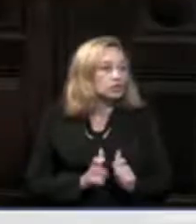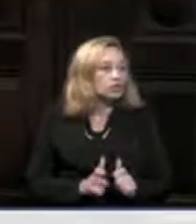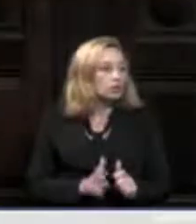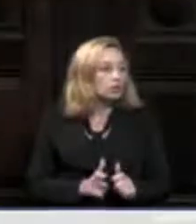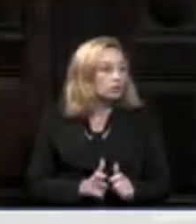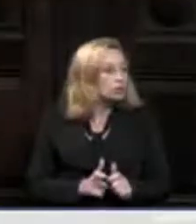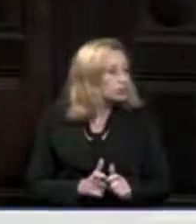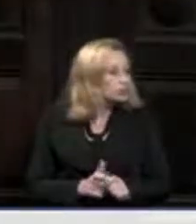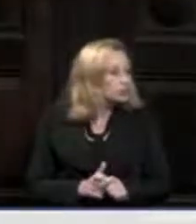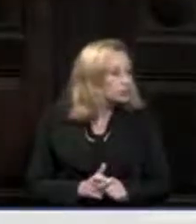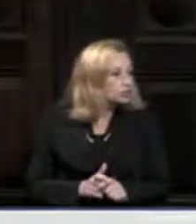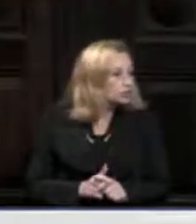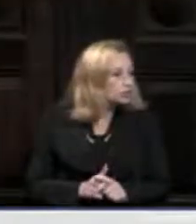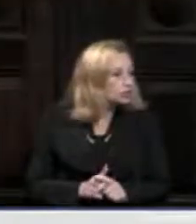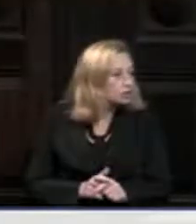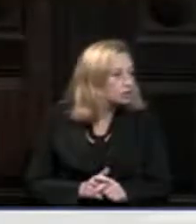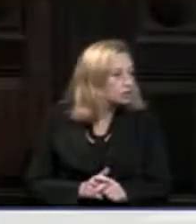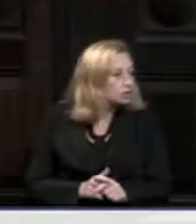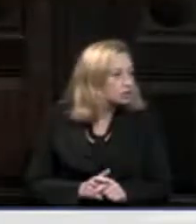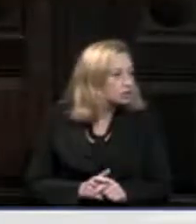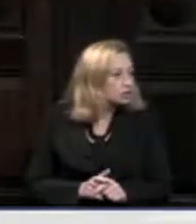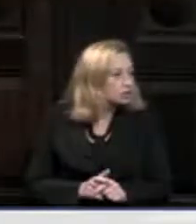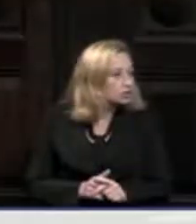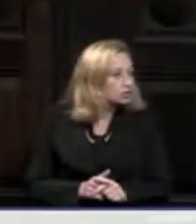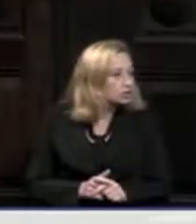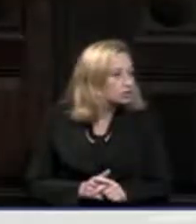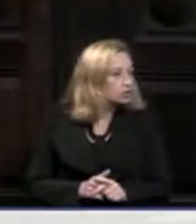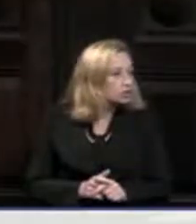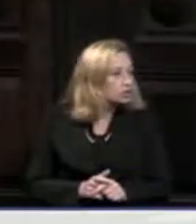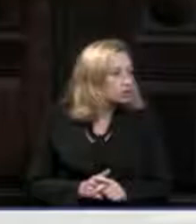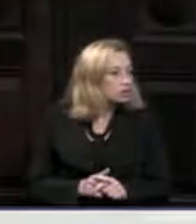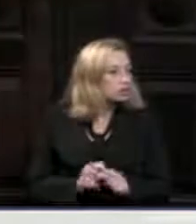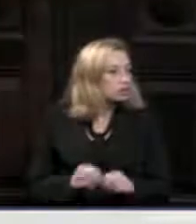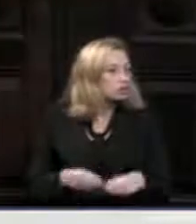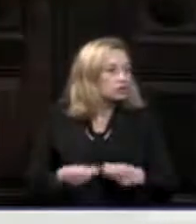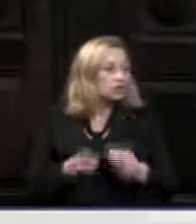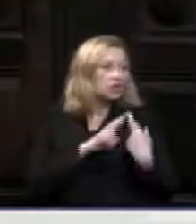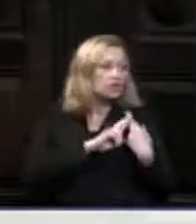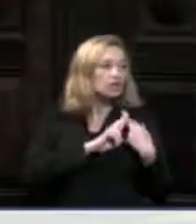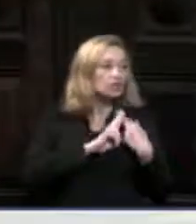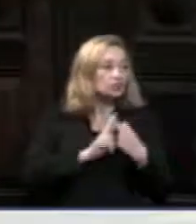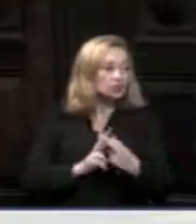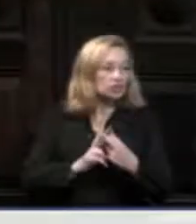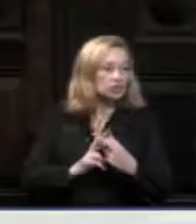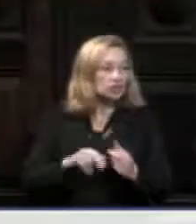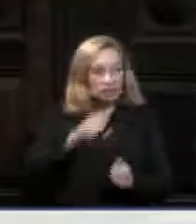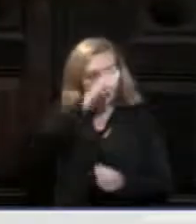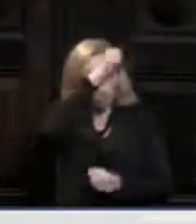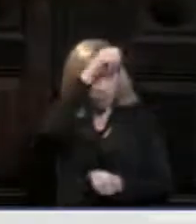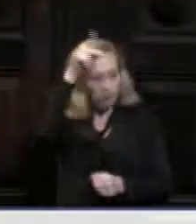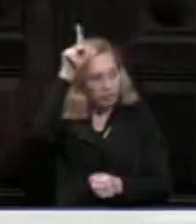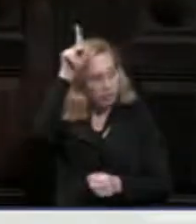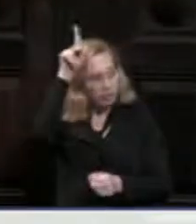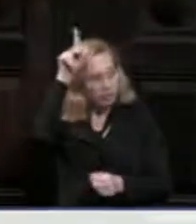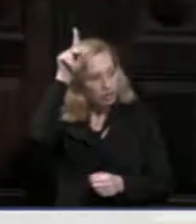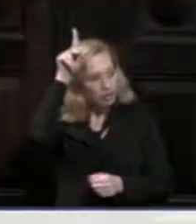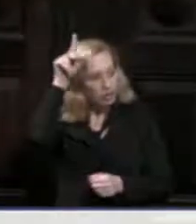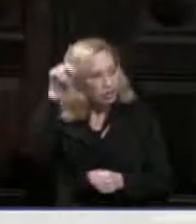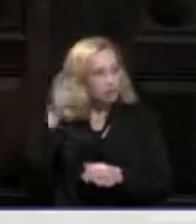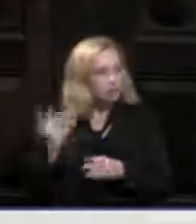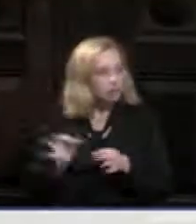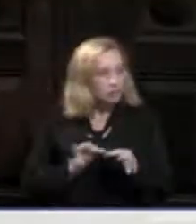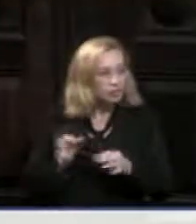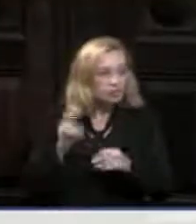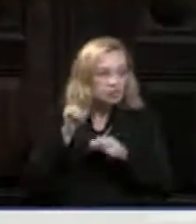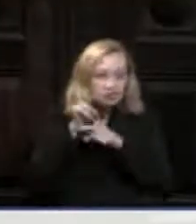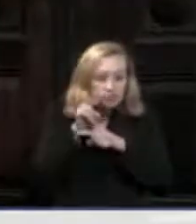Murilo Bustamante, para trazer a responsabilidade à Prefeitura de INEA para fazer o cercamento, a